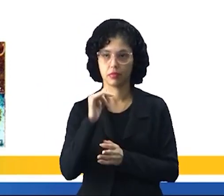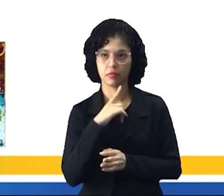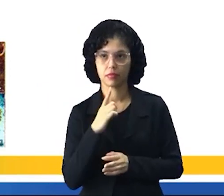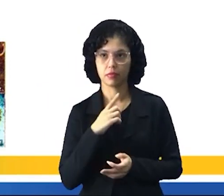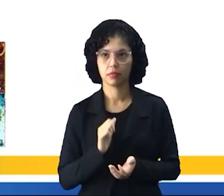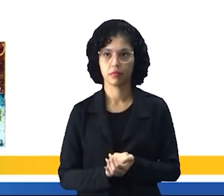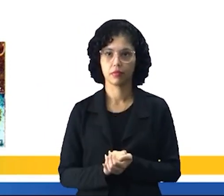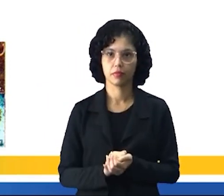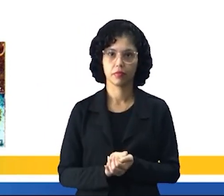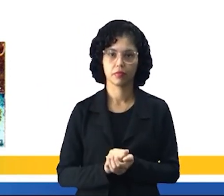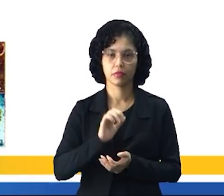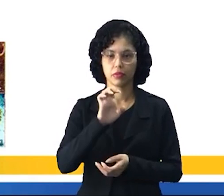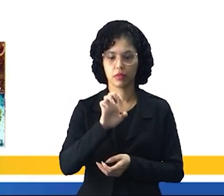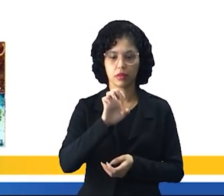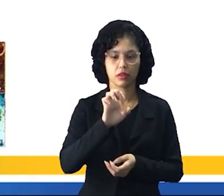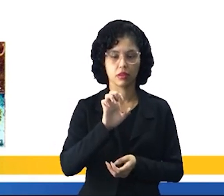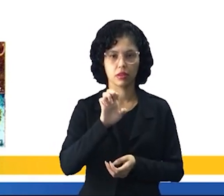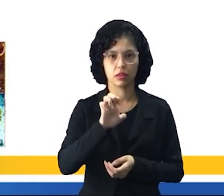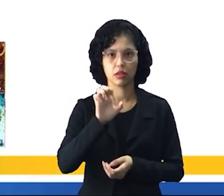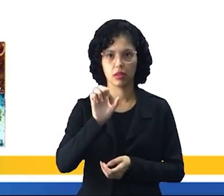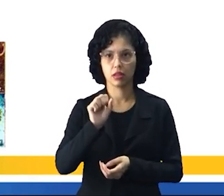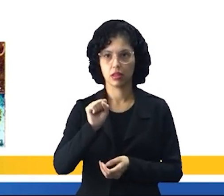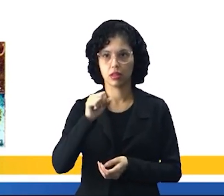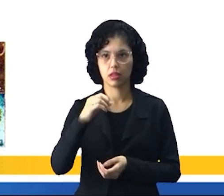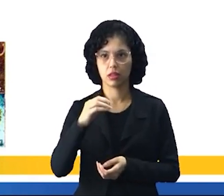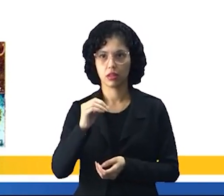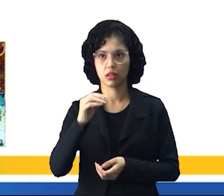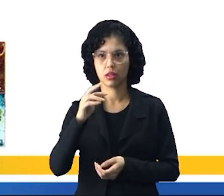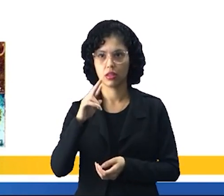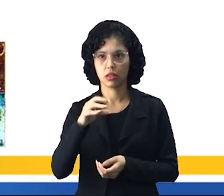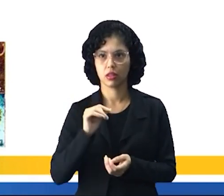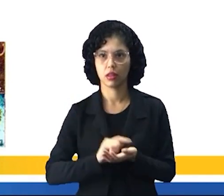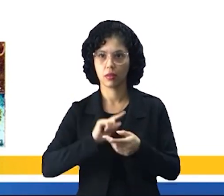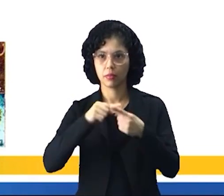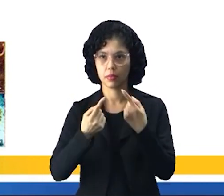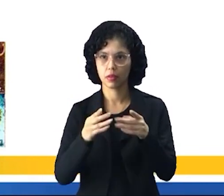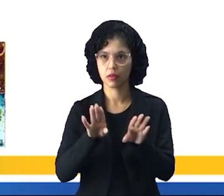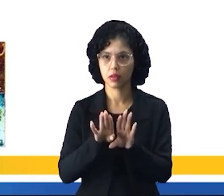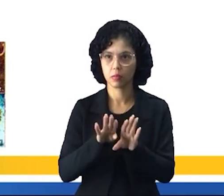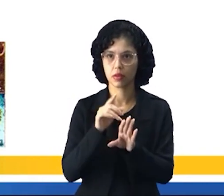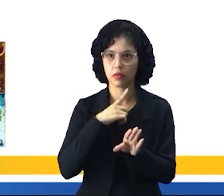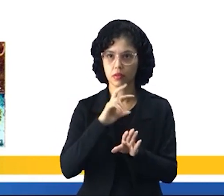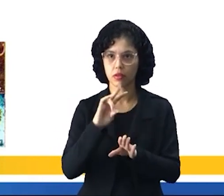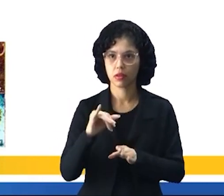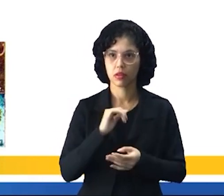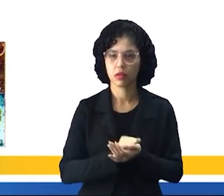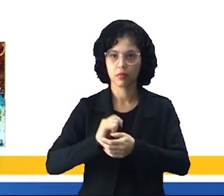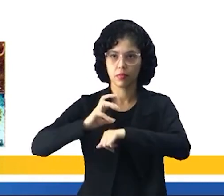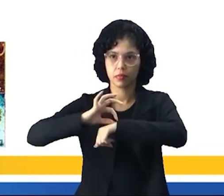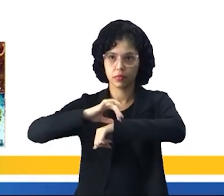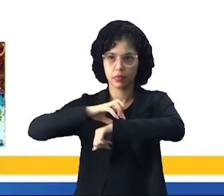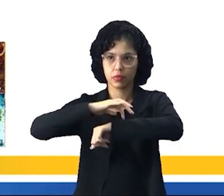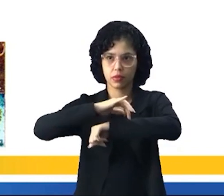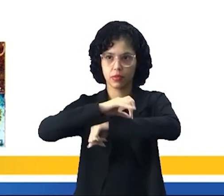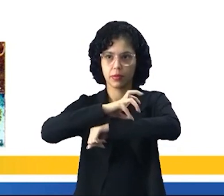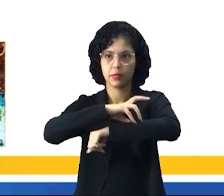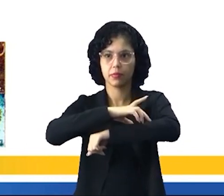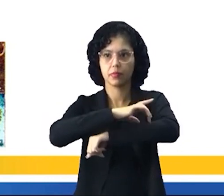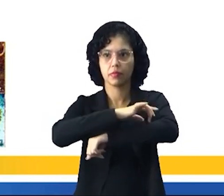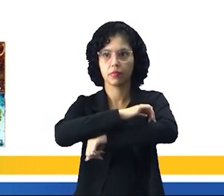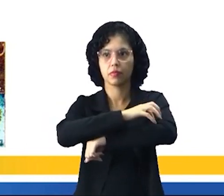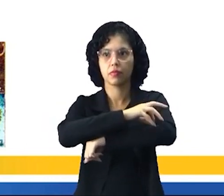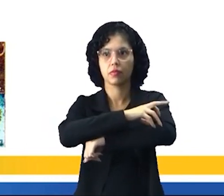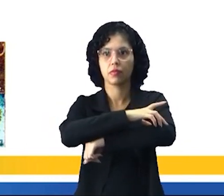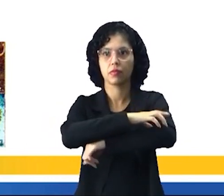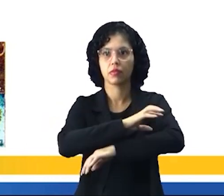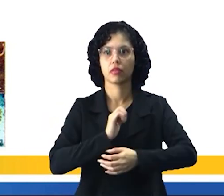o exoesqueleto, a gente vai ter os insetos, não só os insetos, mas também os aracnídeos, né, que já